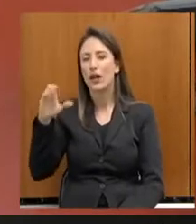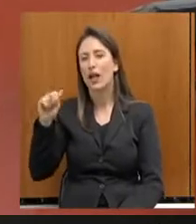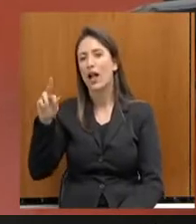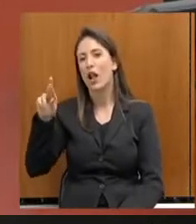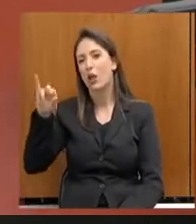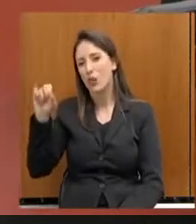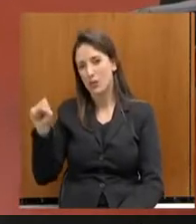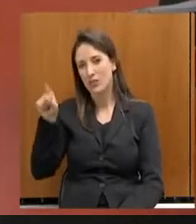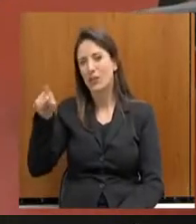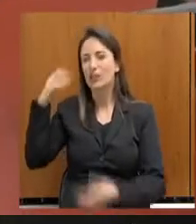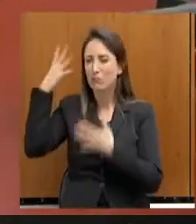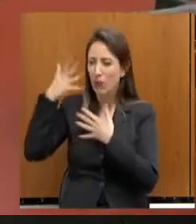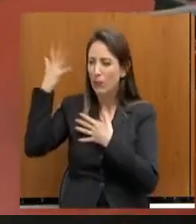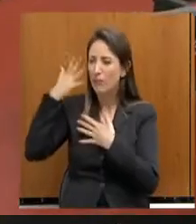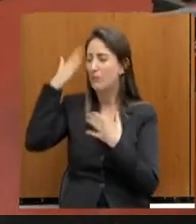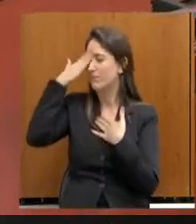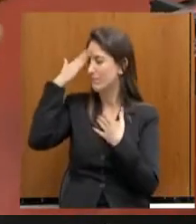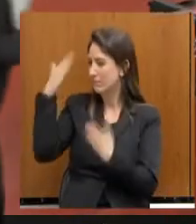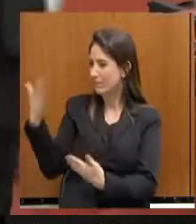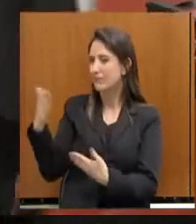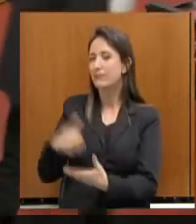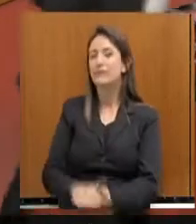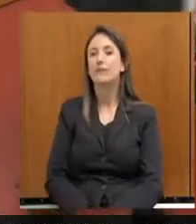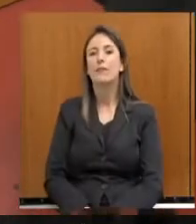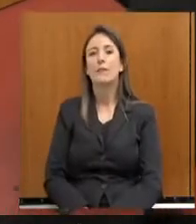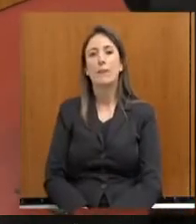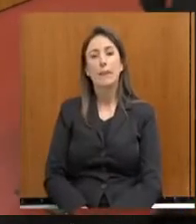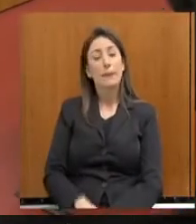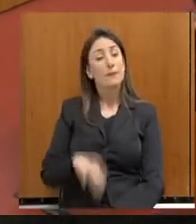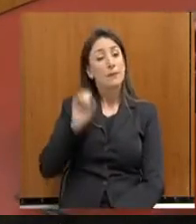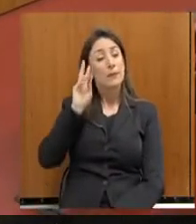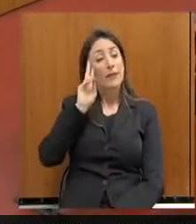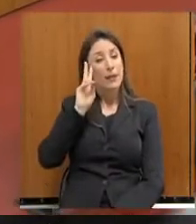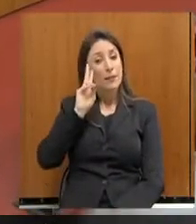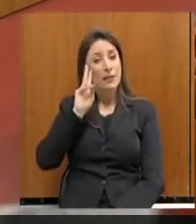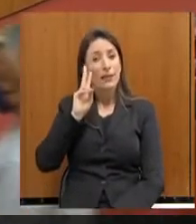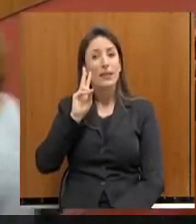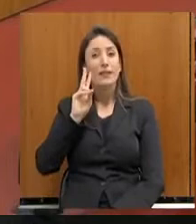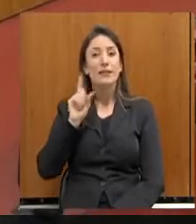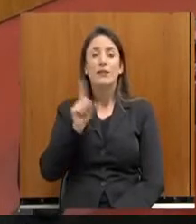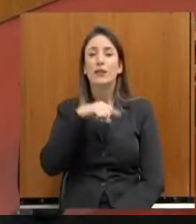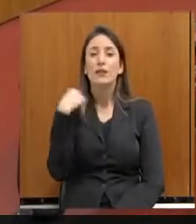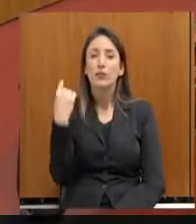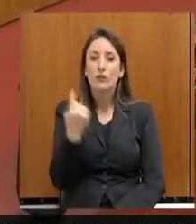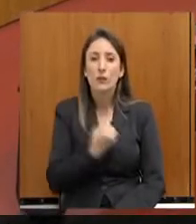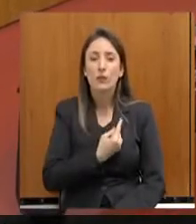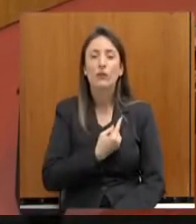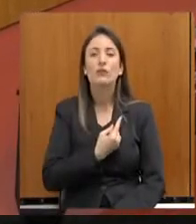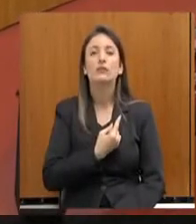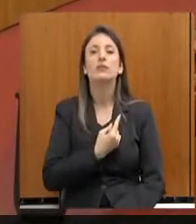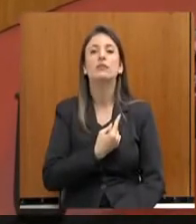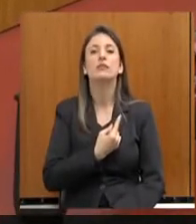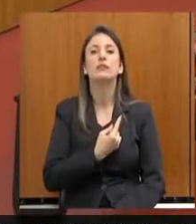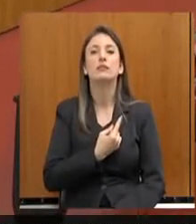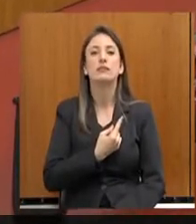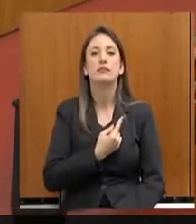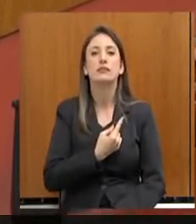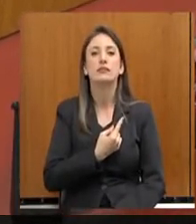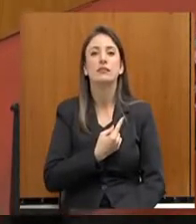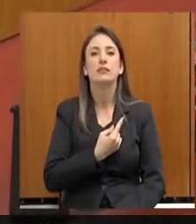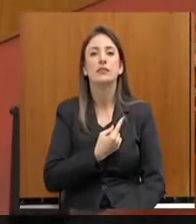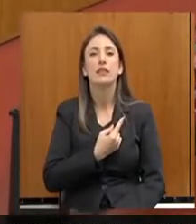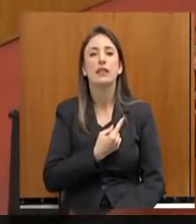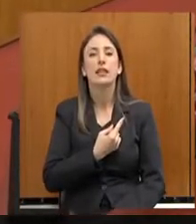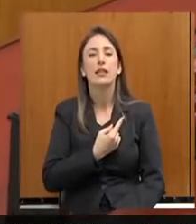pelas contribuições quero ressaltar aqui que nós recebemos aí é uma comunicação